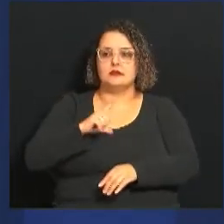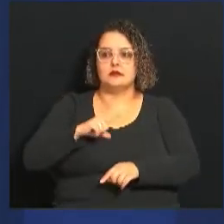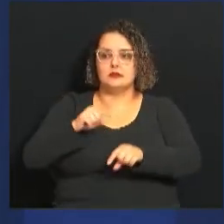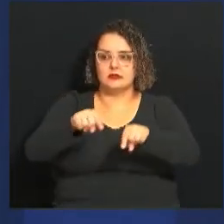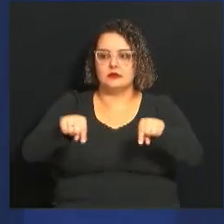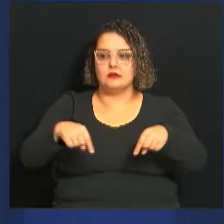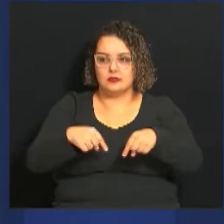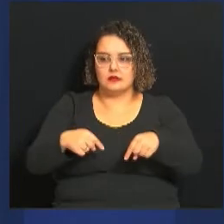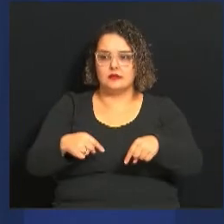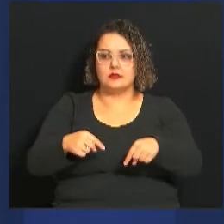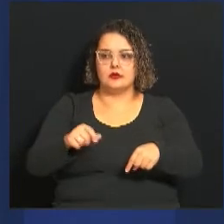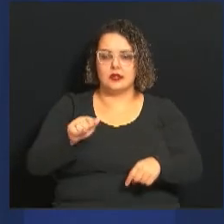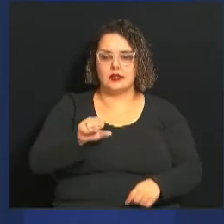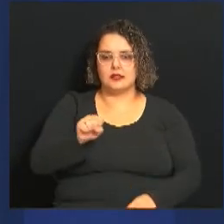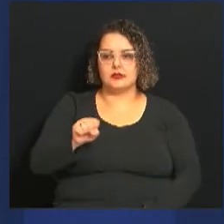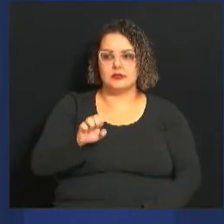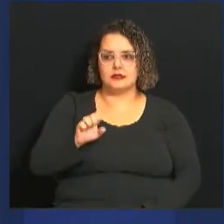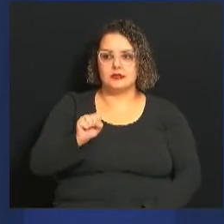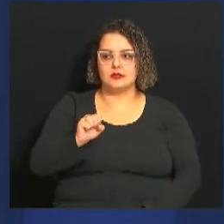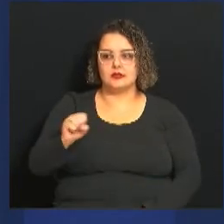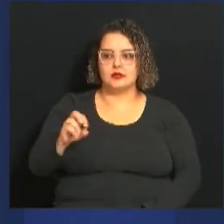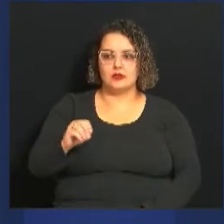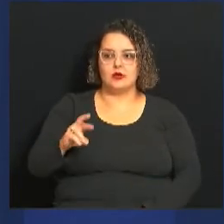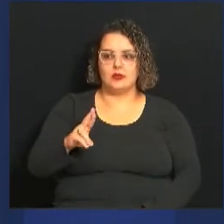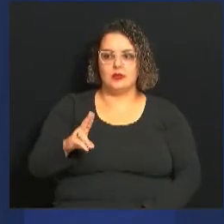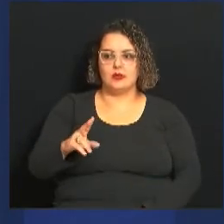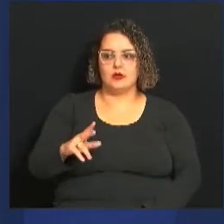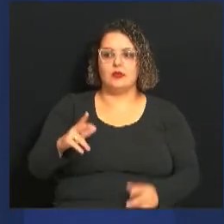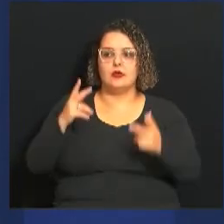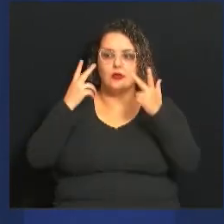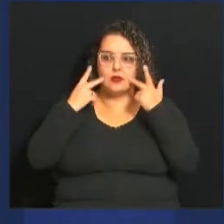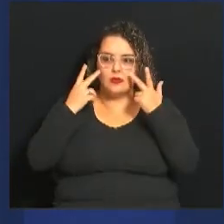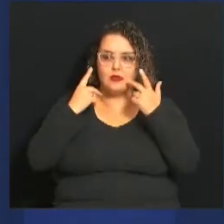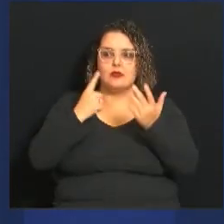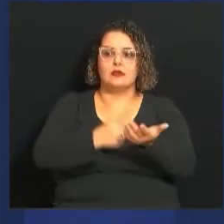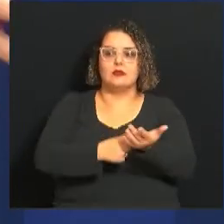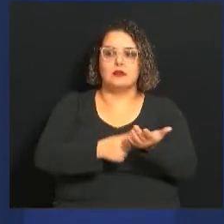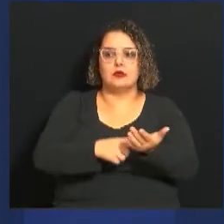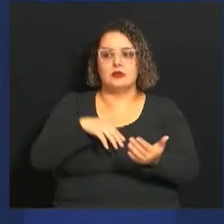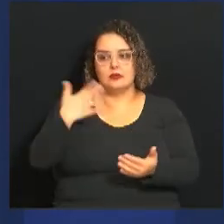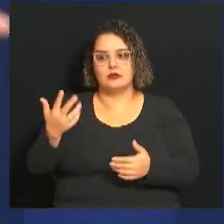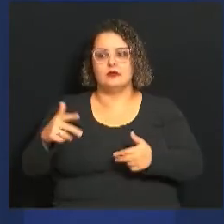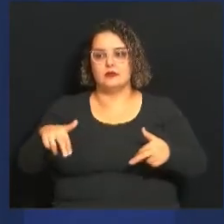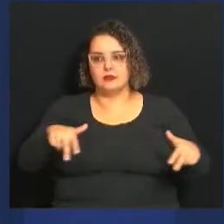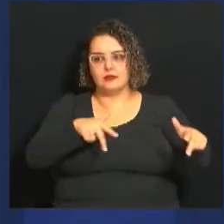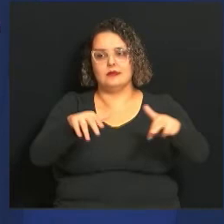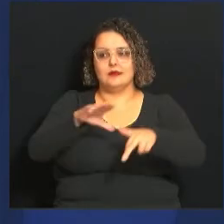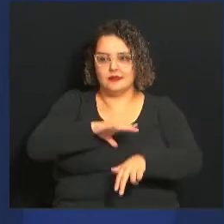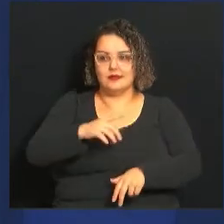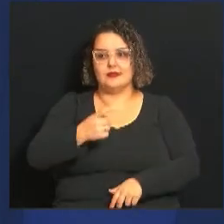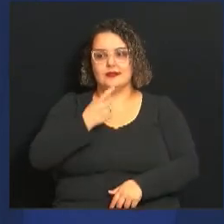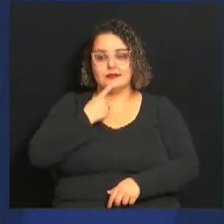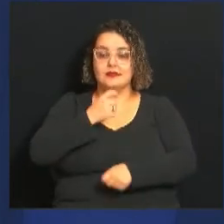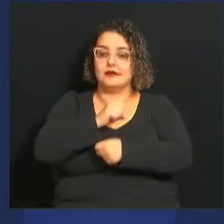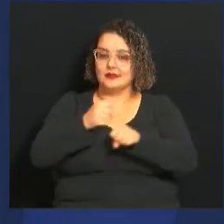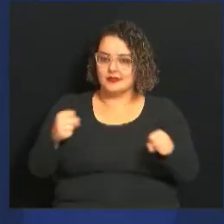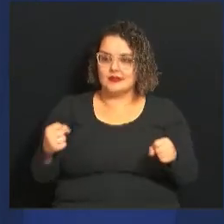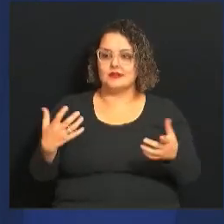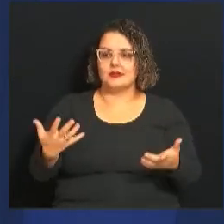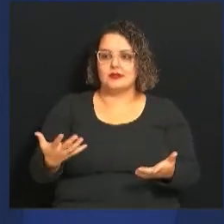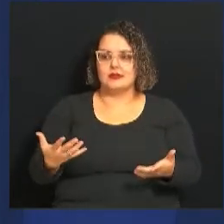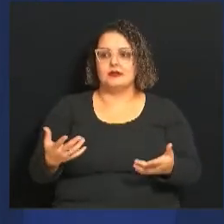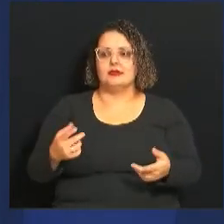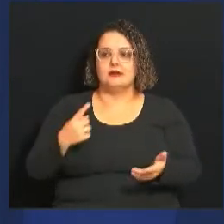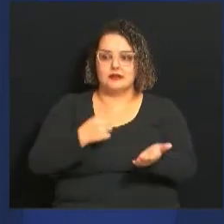ter um assessor para estar atendendo. Geralmente eu faço muita agenda externa, né? Nossa cidade é uma cidade grande, tem muito problema, a gente tem que fazer agendas